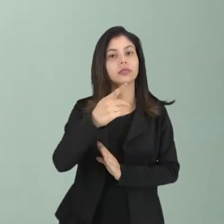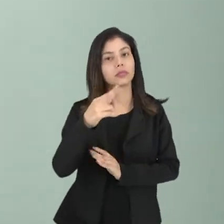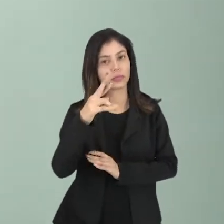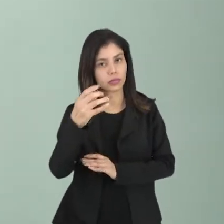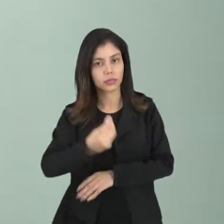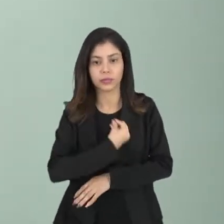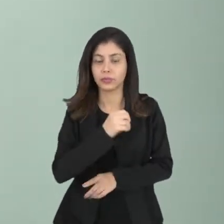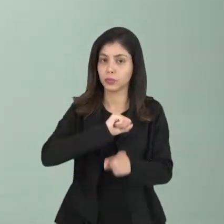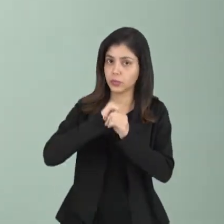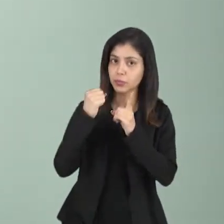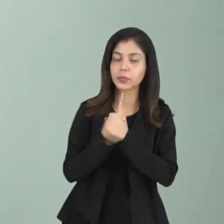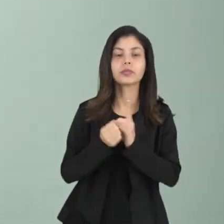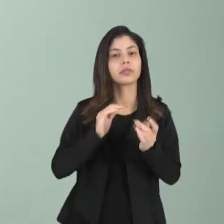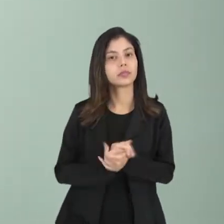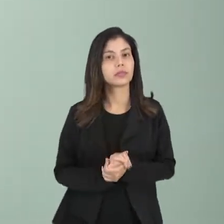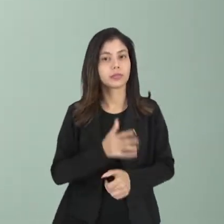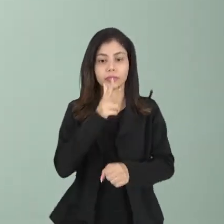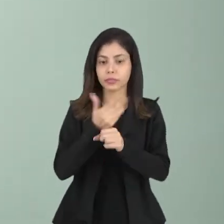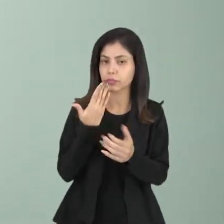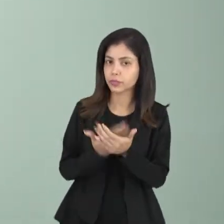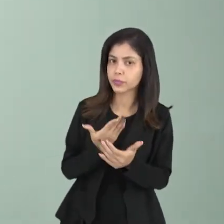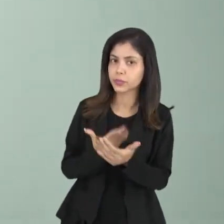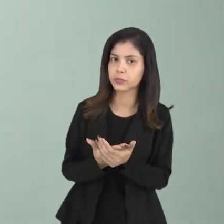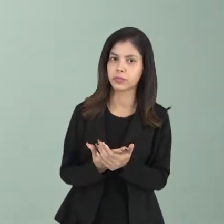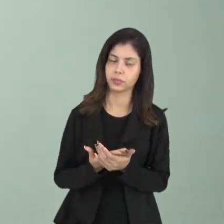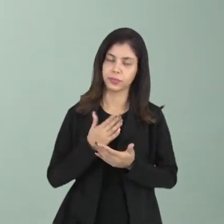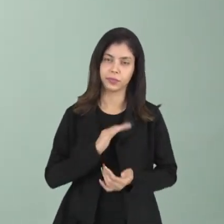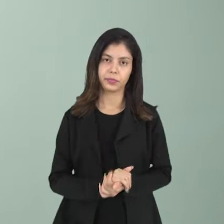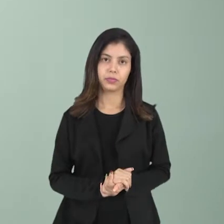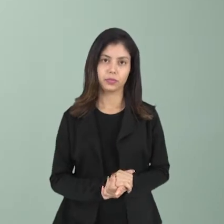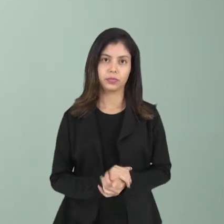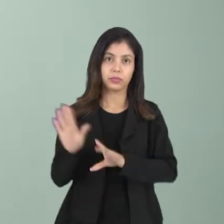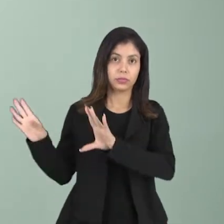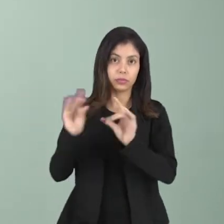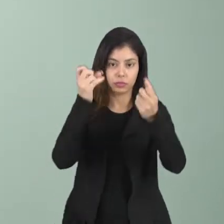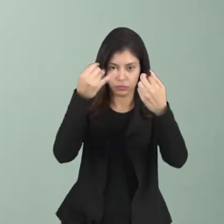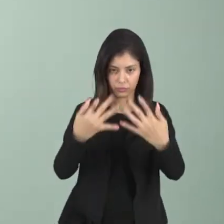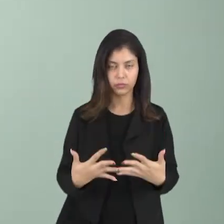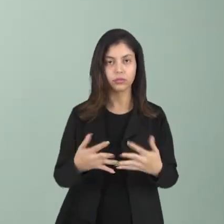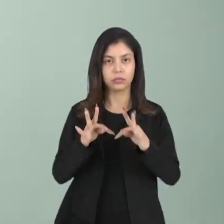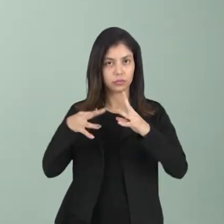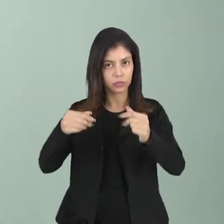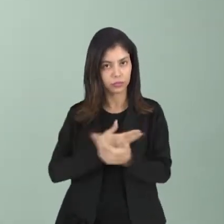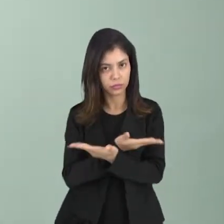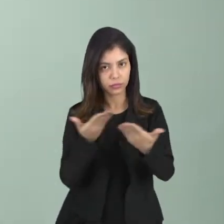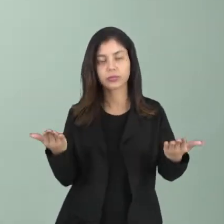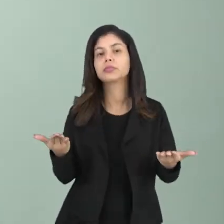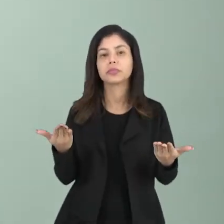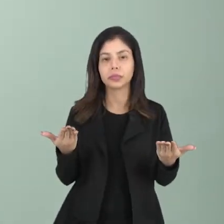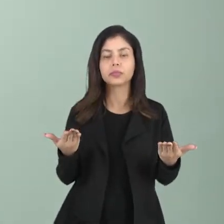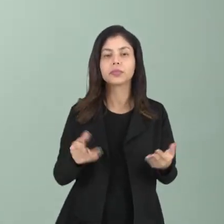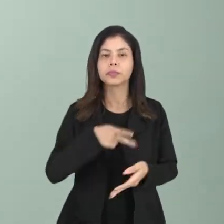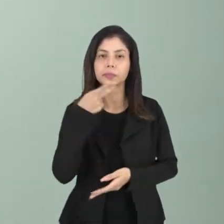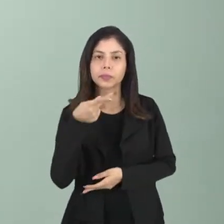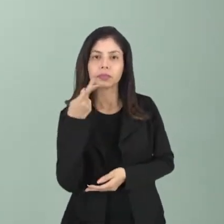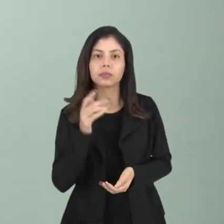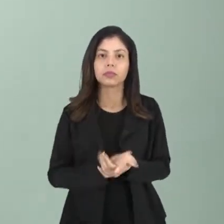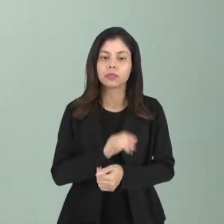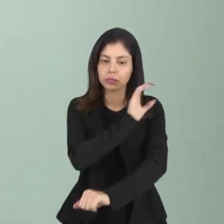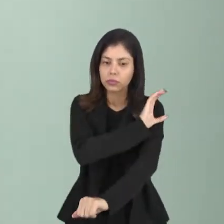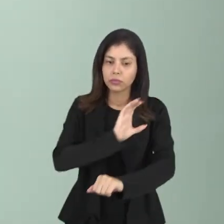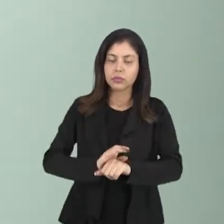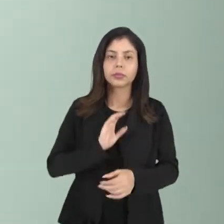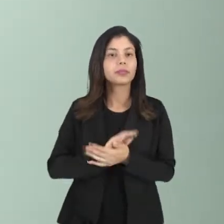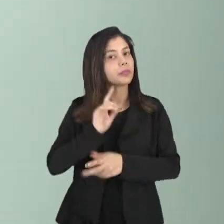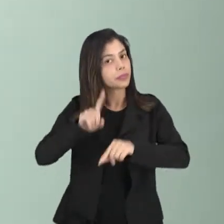da vida social. E esta videoaula eu irei estar tratando com todos vocês a respeito da